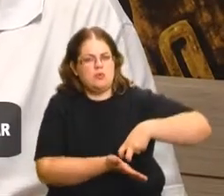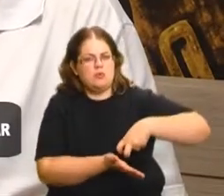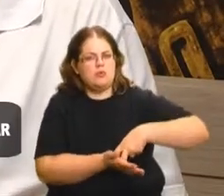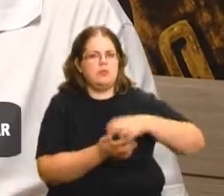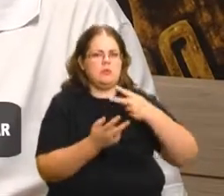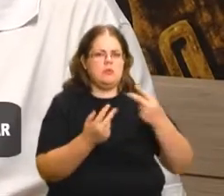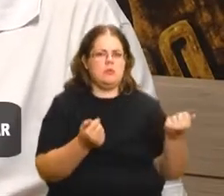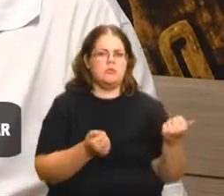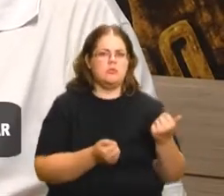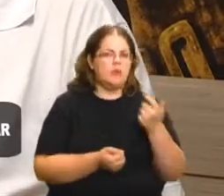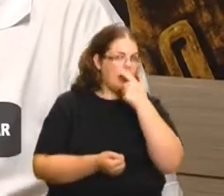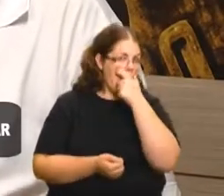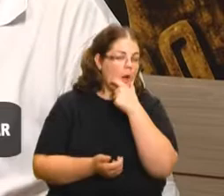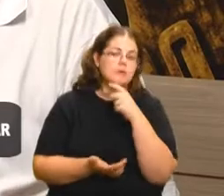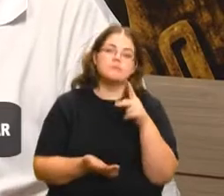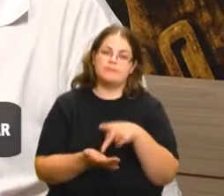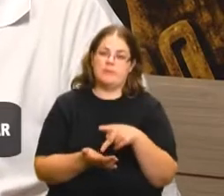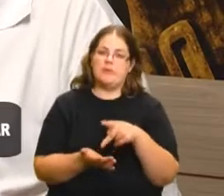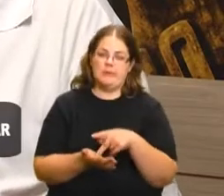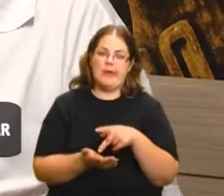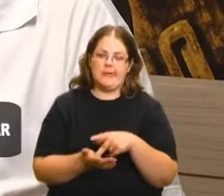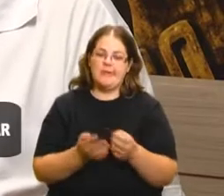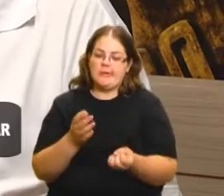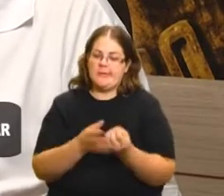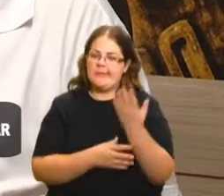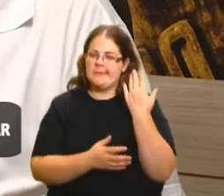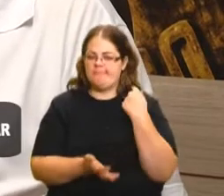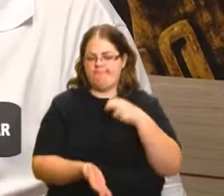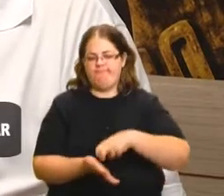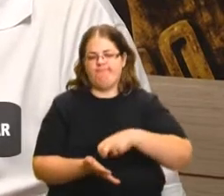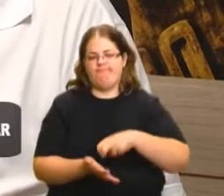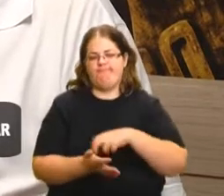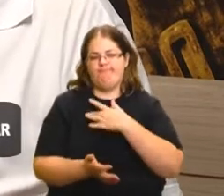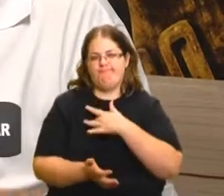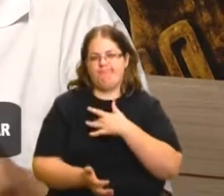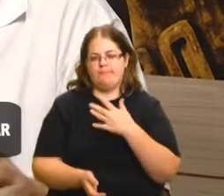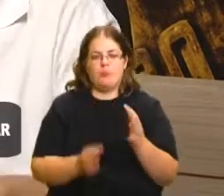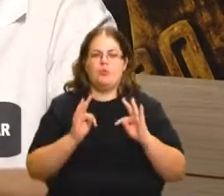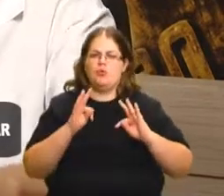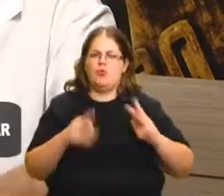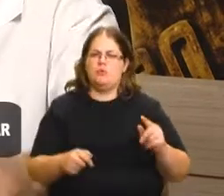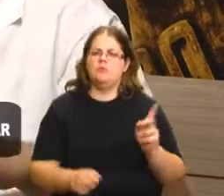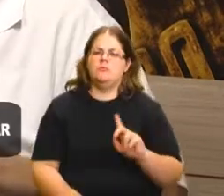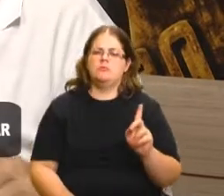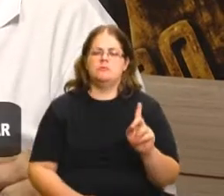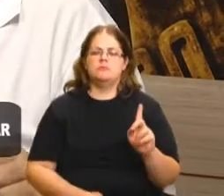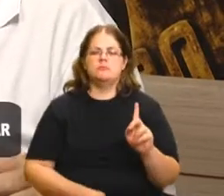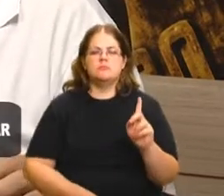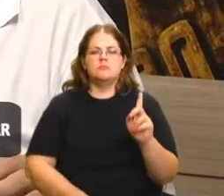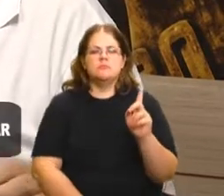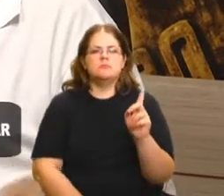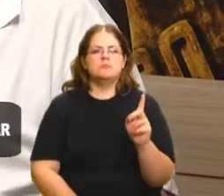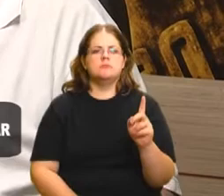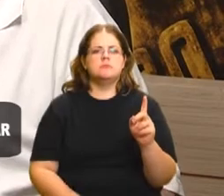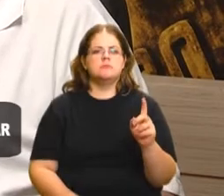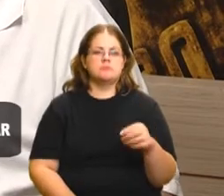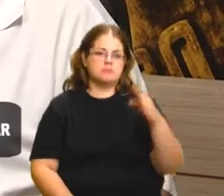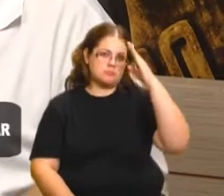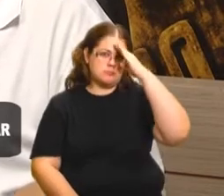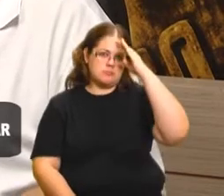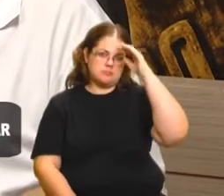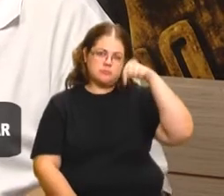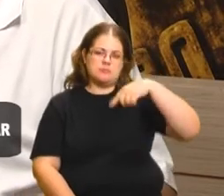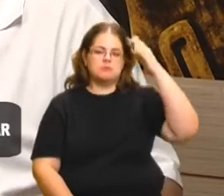provavelmente as denúncias não devem ter sido falsas, não. Devem ter sido torturados mesmo. Então, quer dizer, não são todos. O